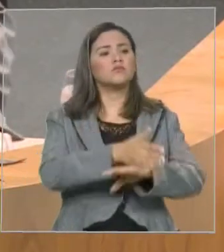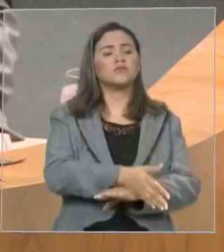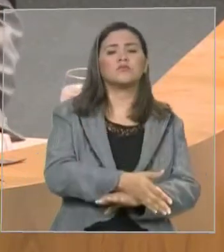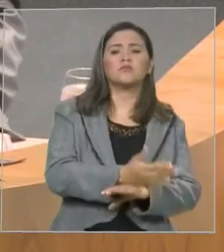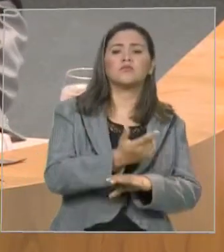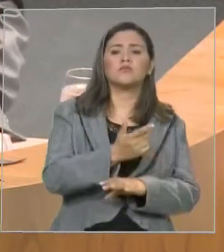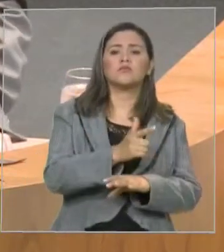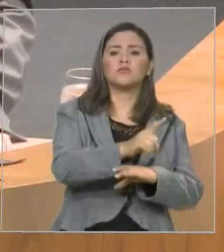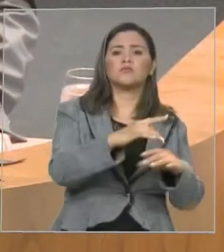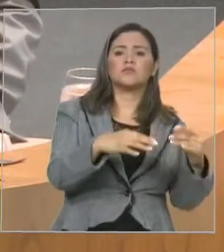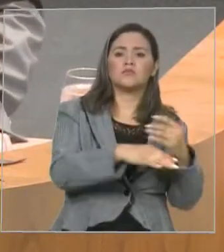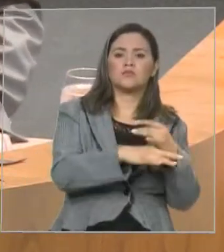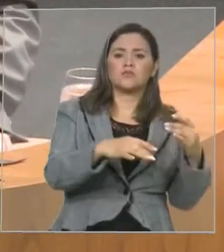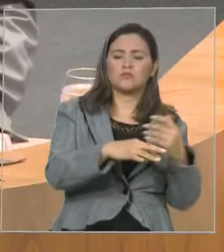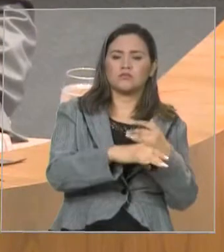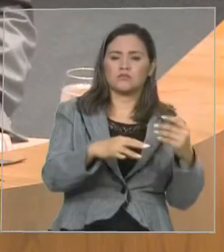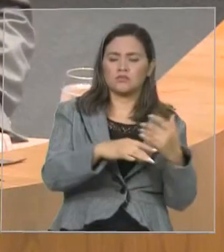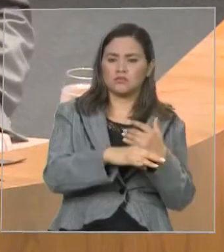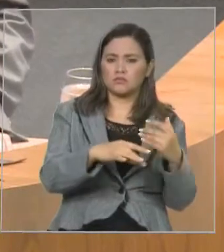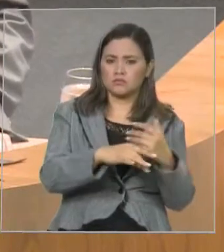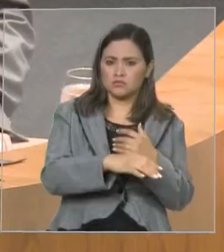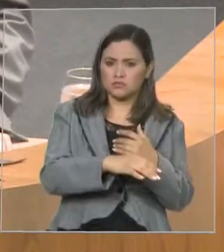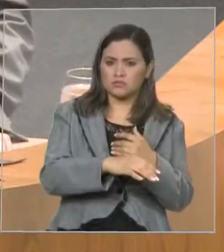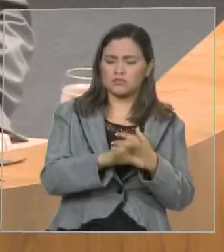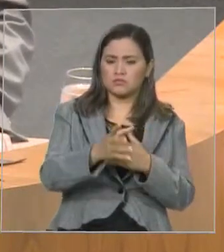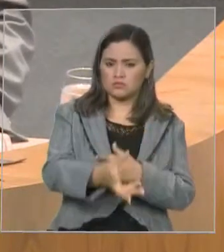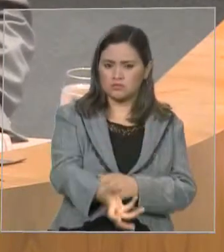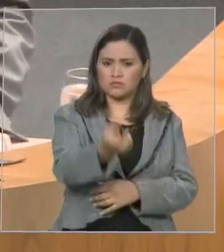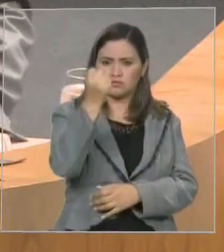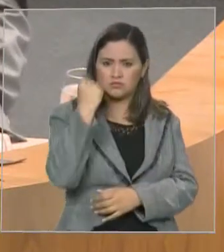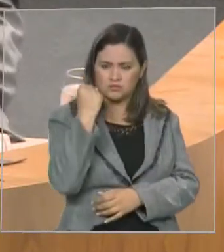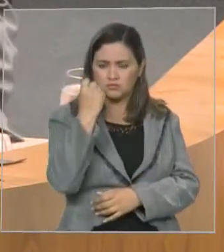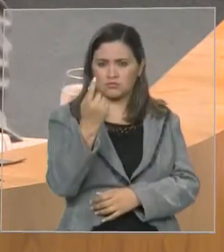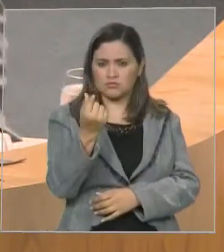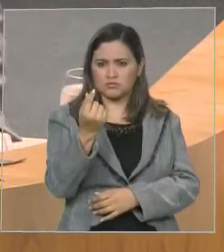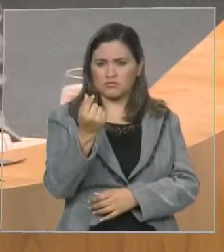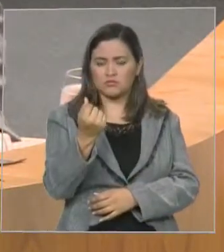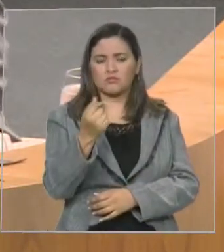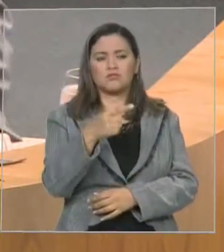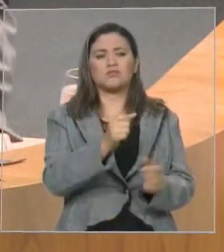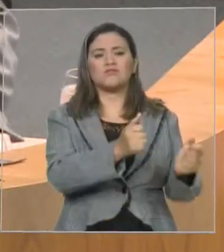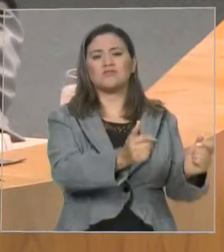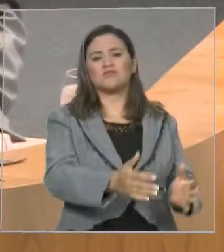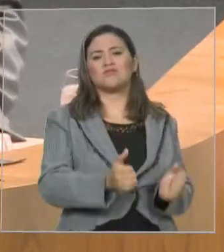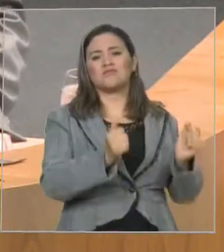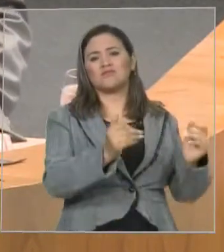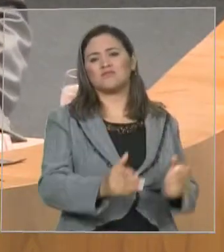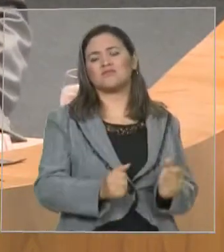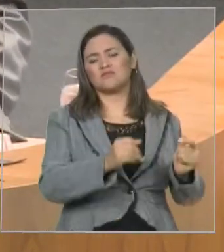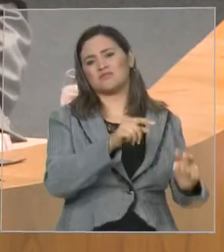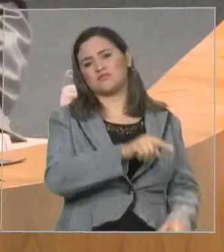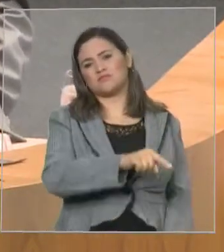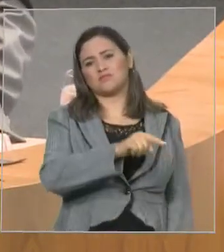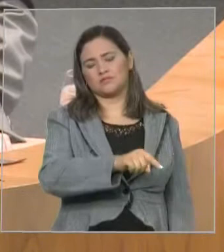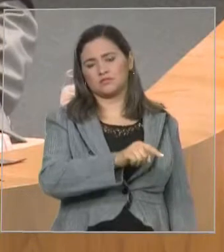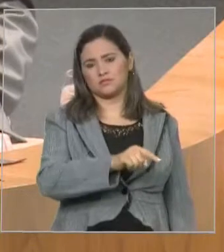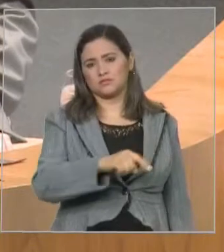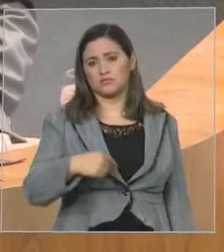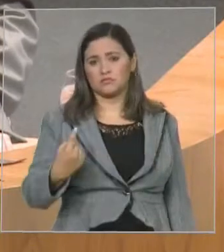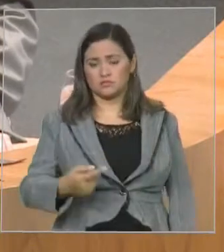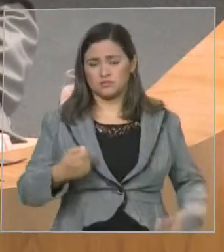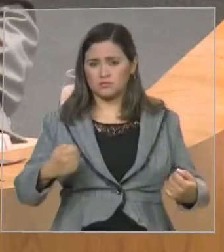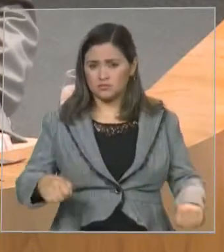local está perdendo muito. Então, nós nos comprometemos em trazer mais uma vez para esta casa e marcar audiência com os